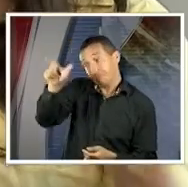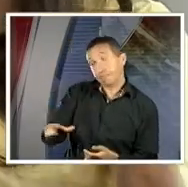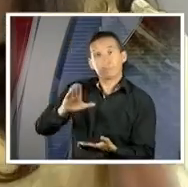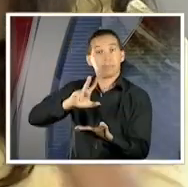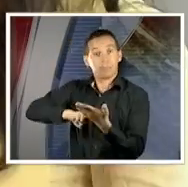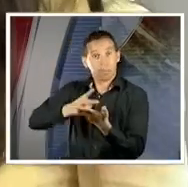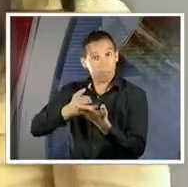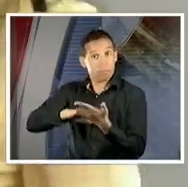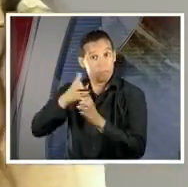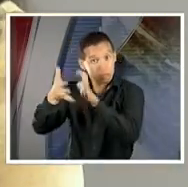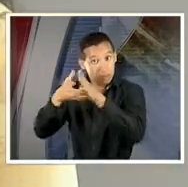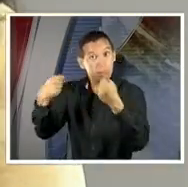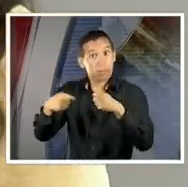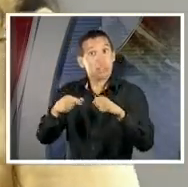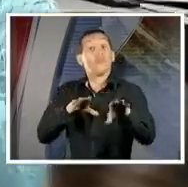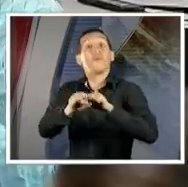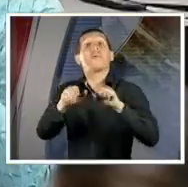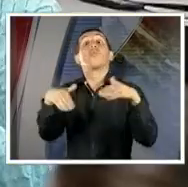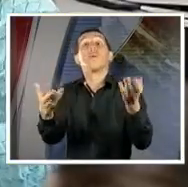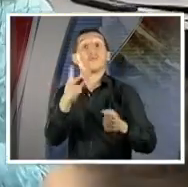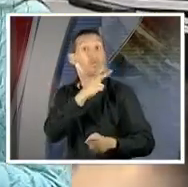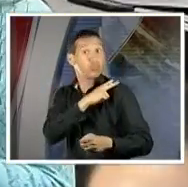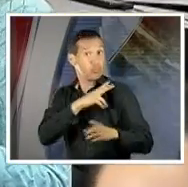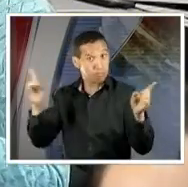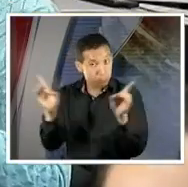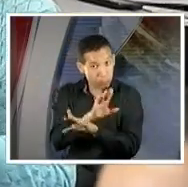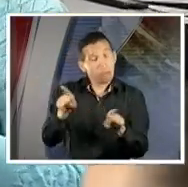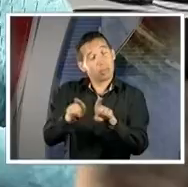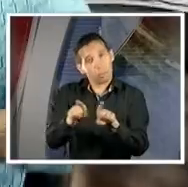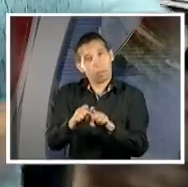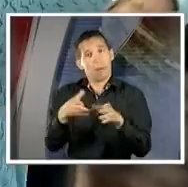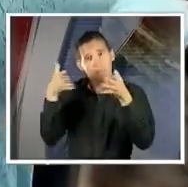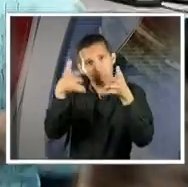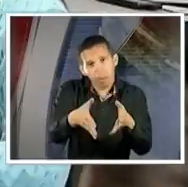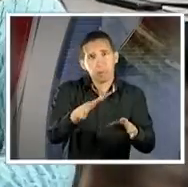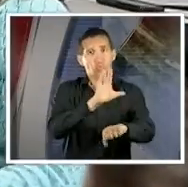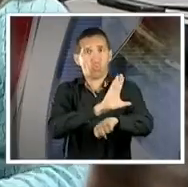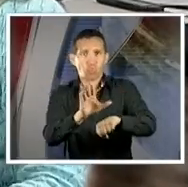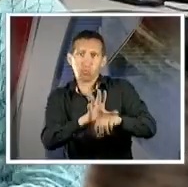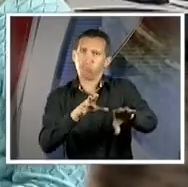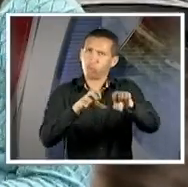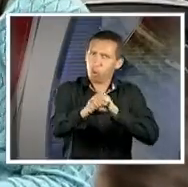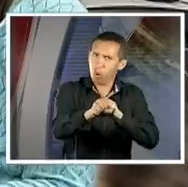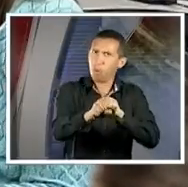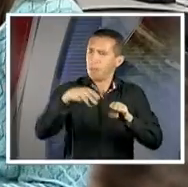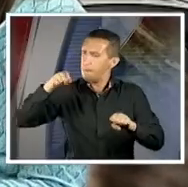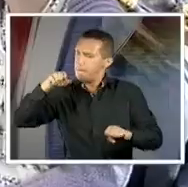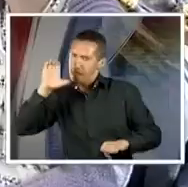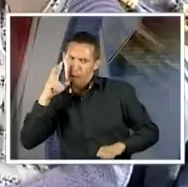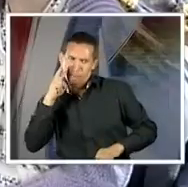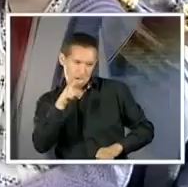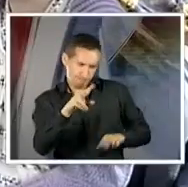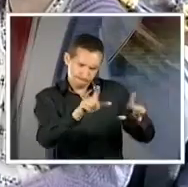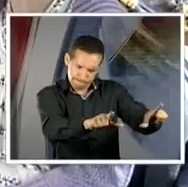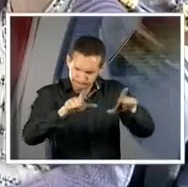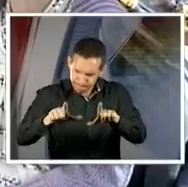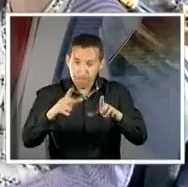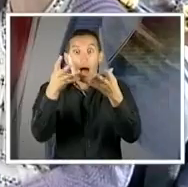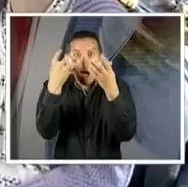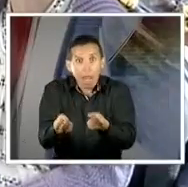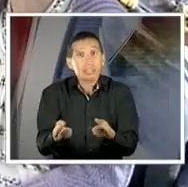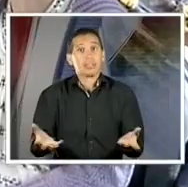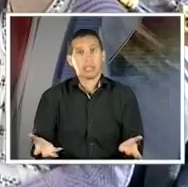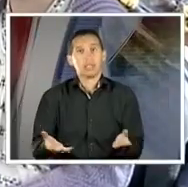Libras deve ter o ensino médio e também passar por curso de formação reconhecido pelo Ministério da Educação. A